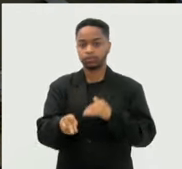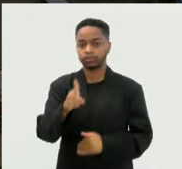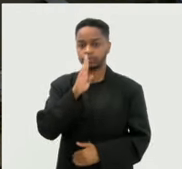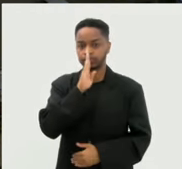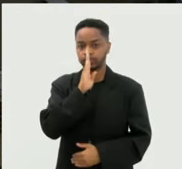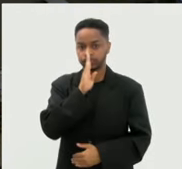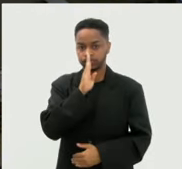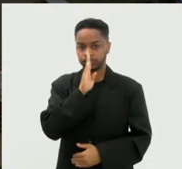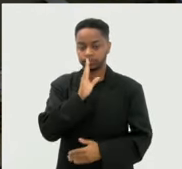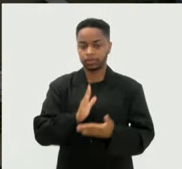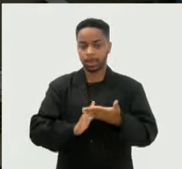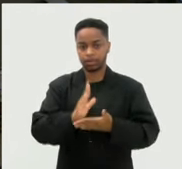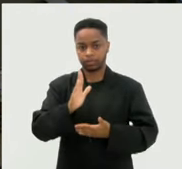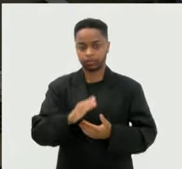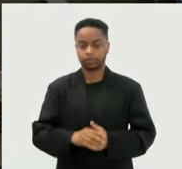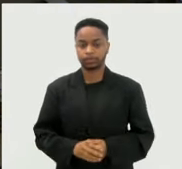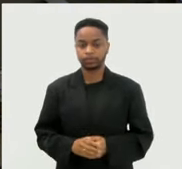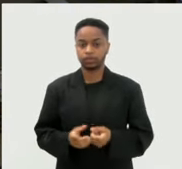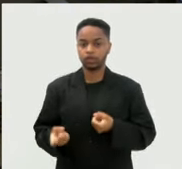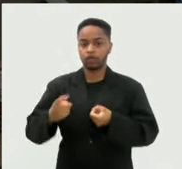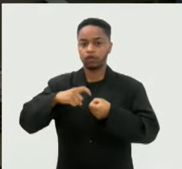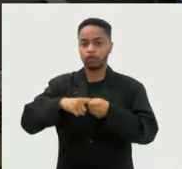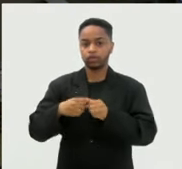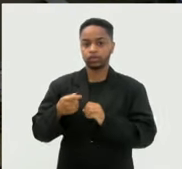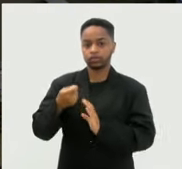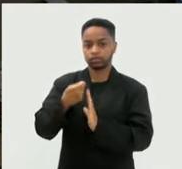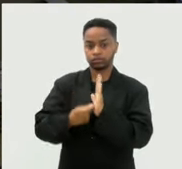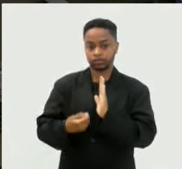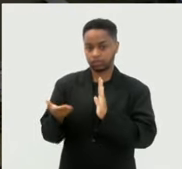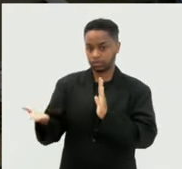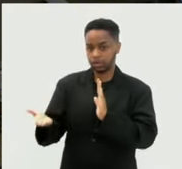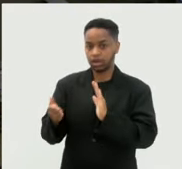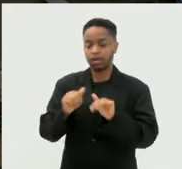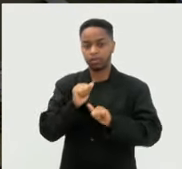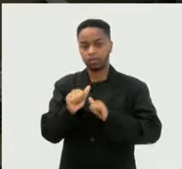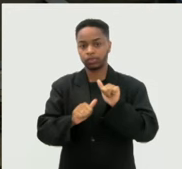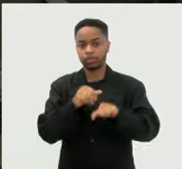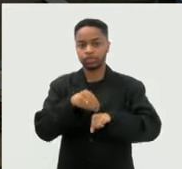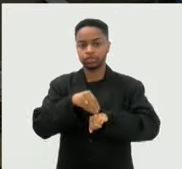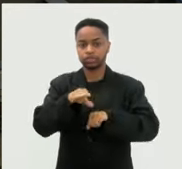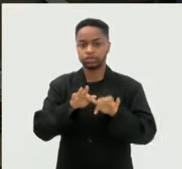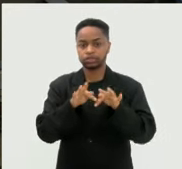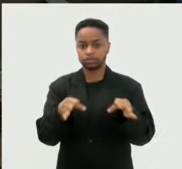estão. Aprovado, retorno ao autor para a transformação e indicação simples.